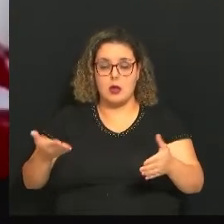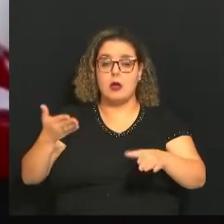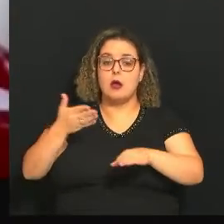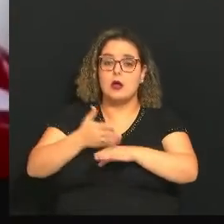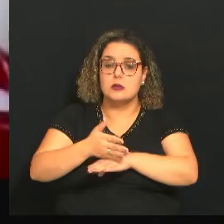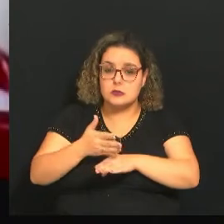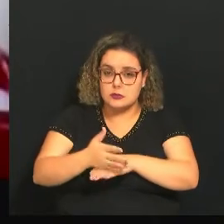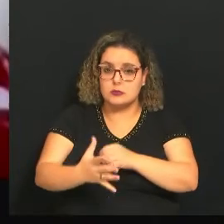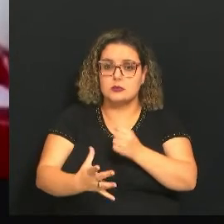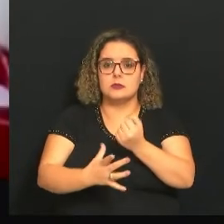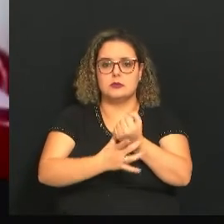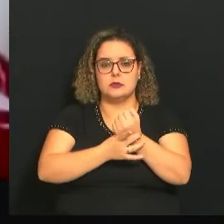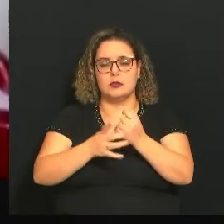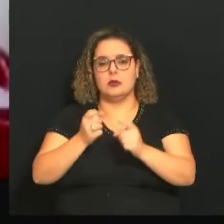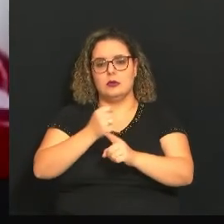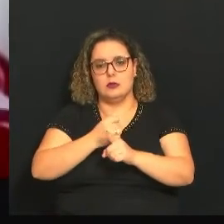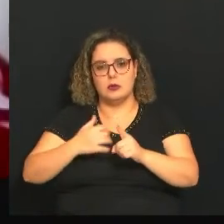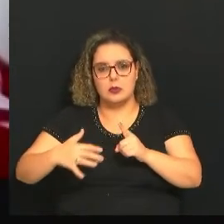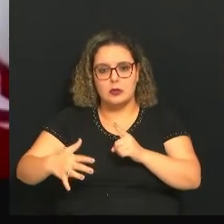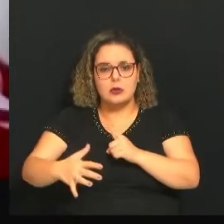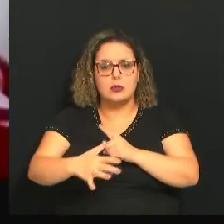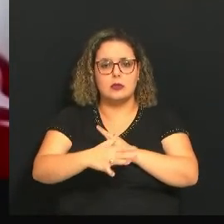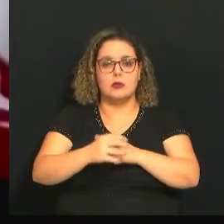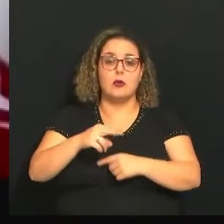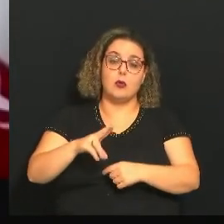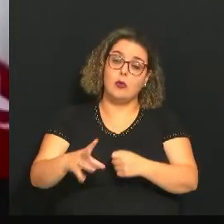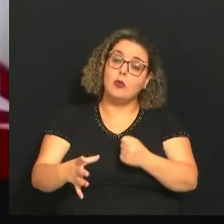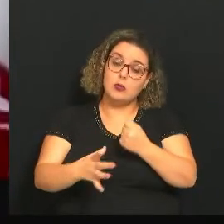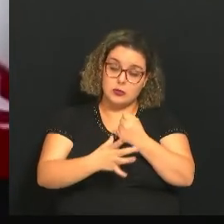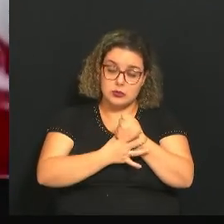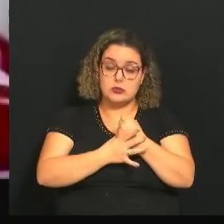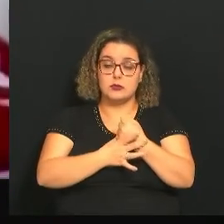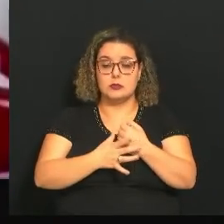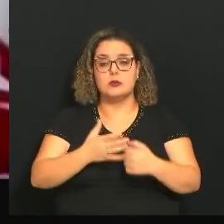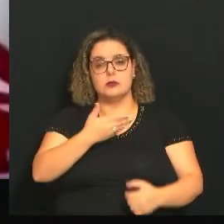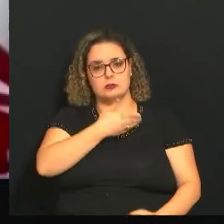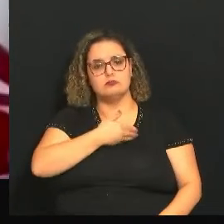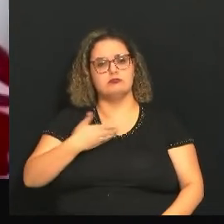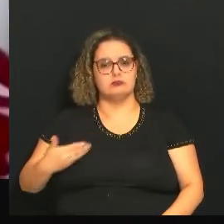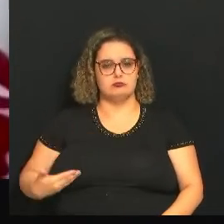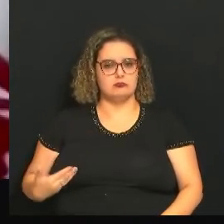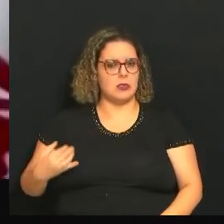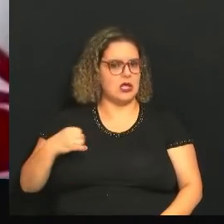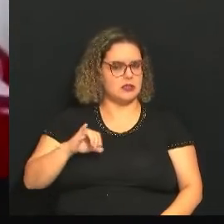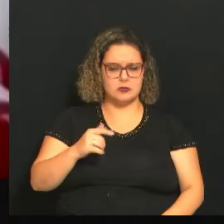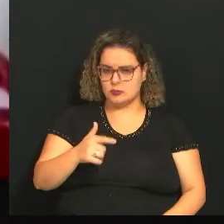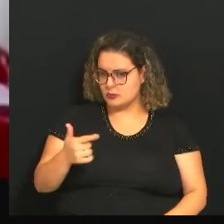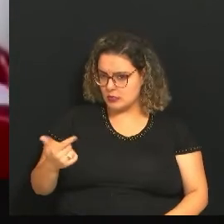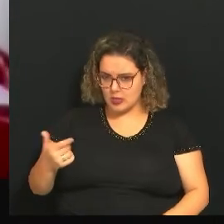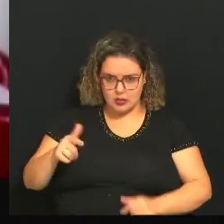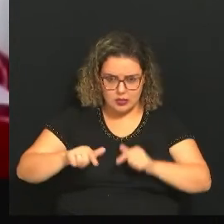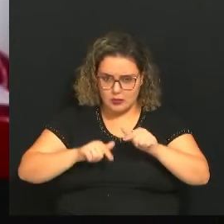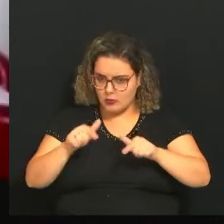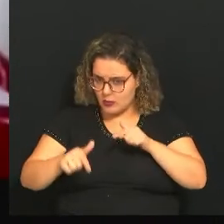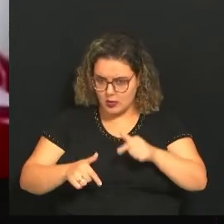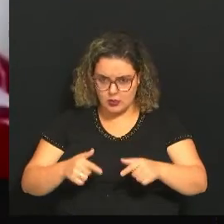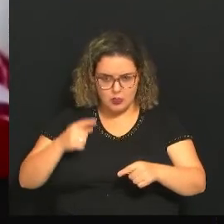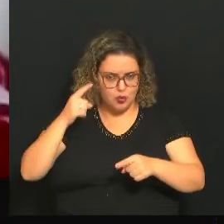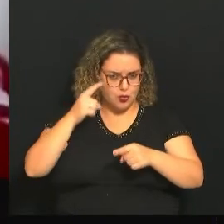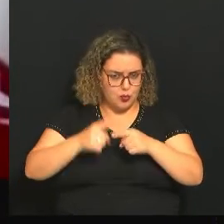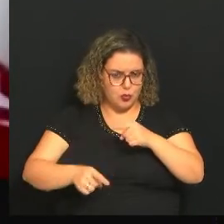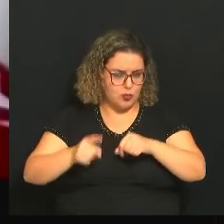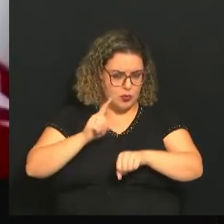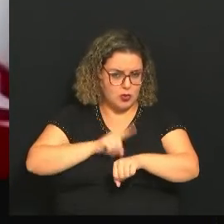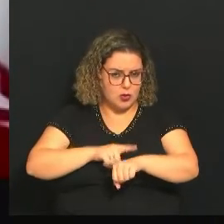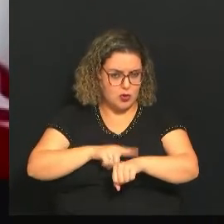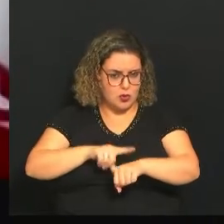segurança social ou à seguridade social, da melhor maneira. Mas se você não tem servidor, está proibido hora extra, o